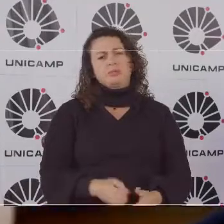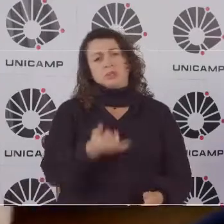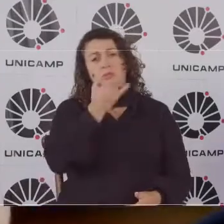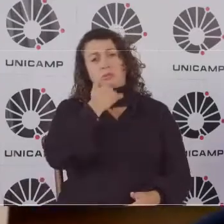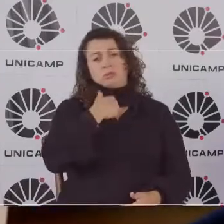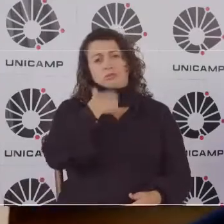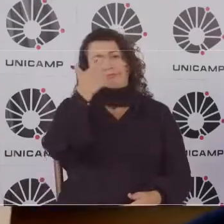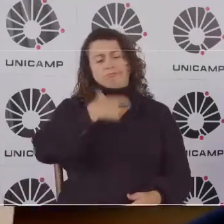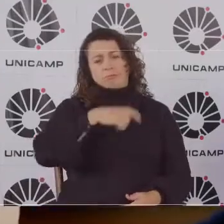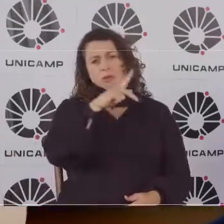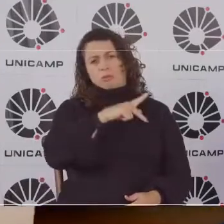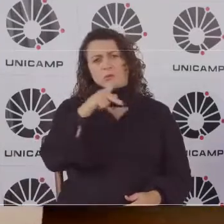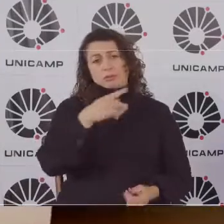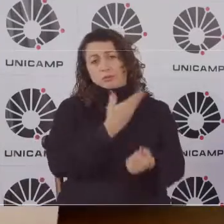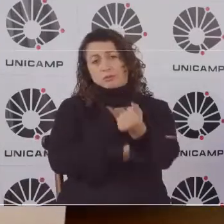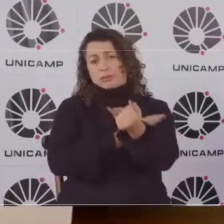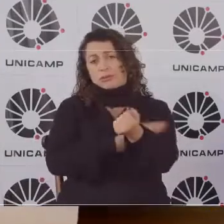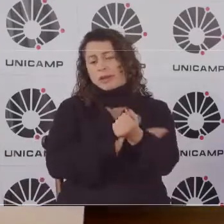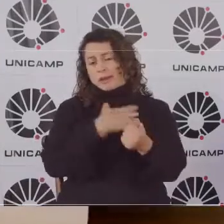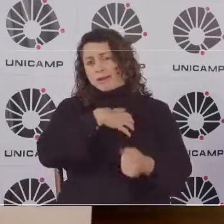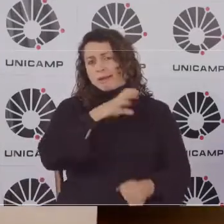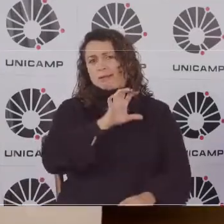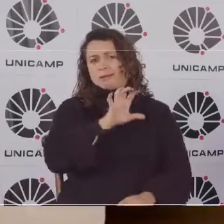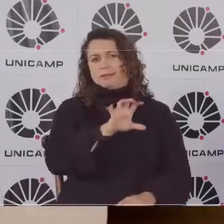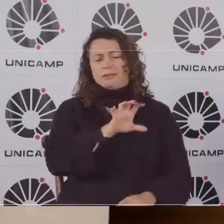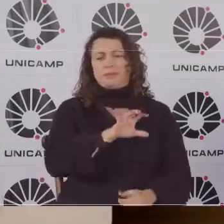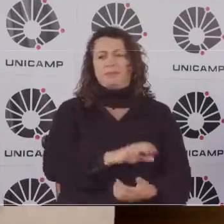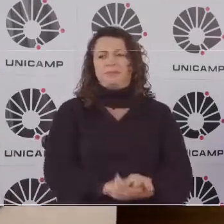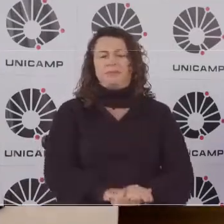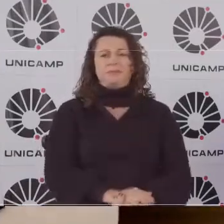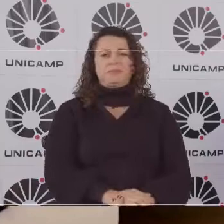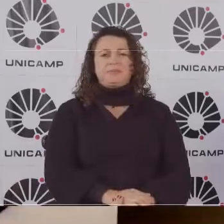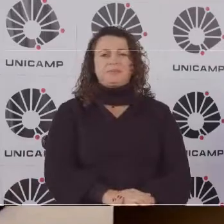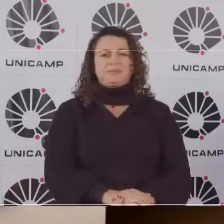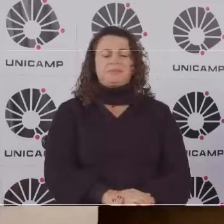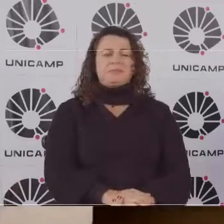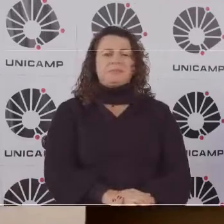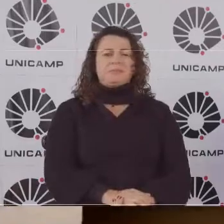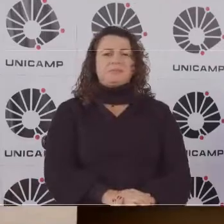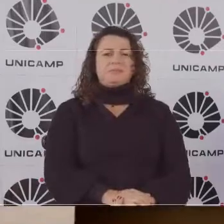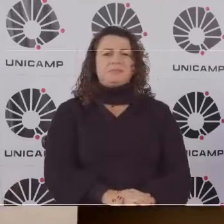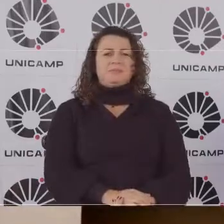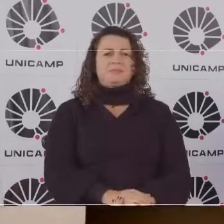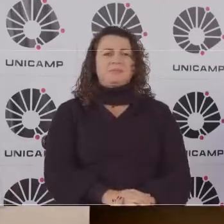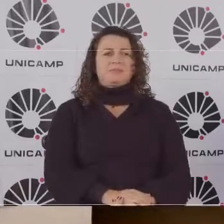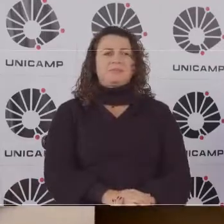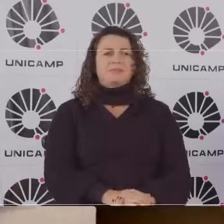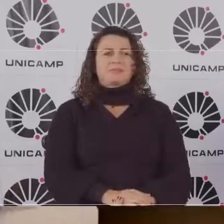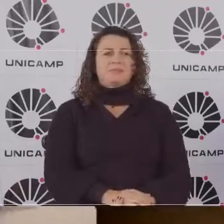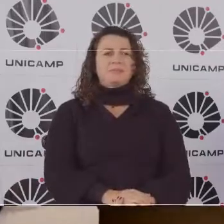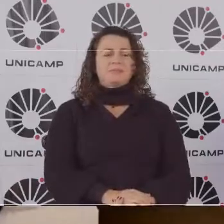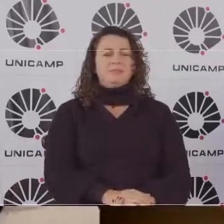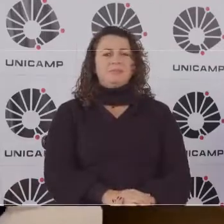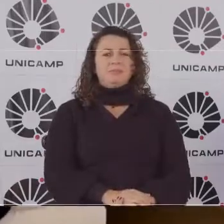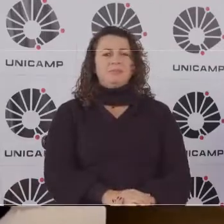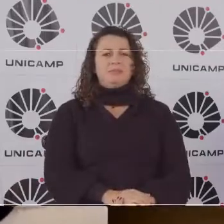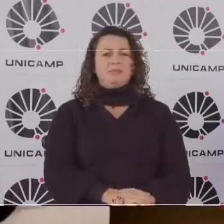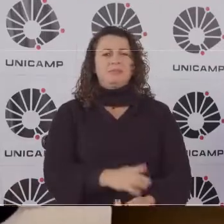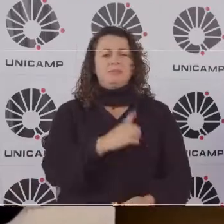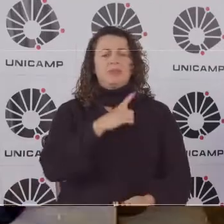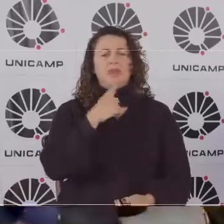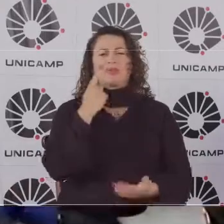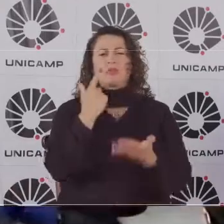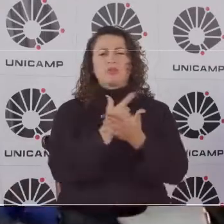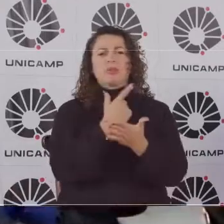professor visto acadêmico um livro um pequeno